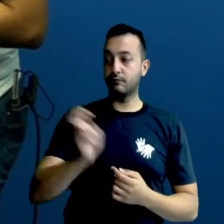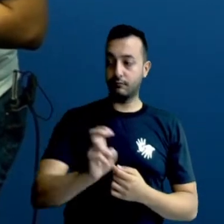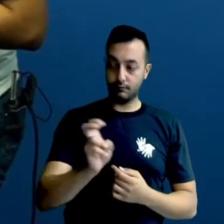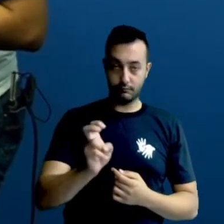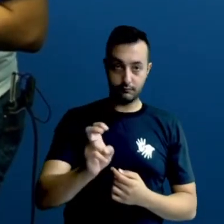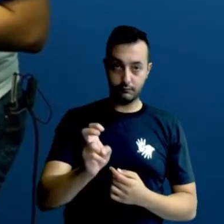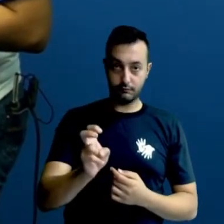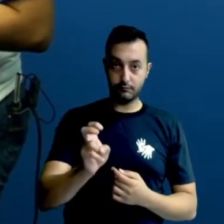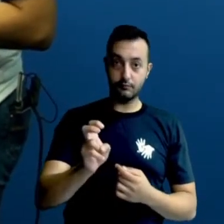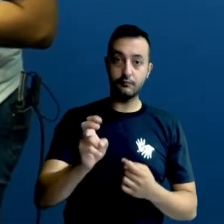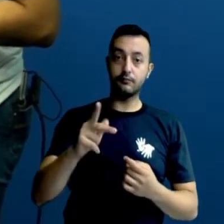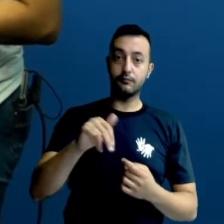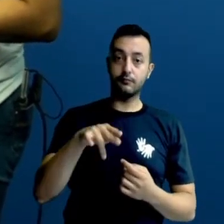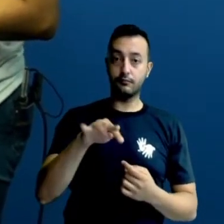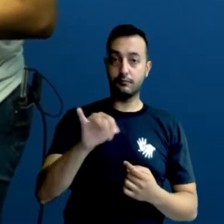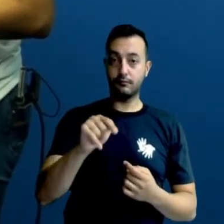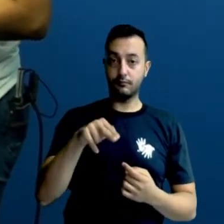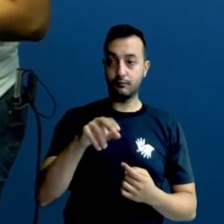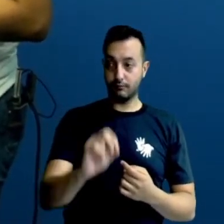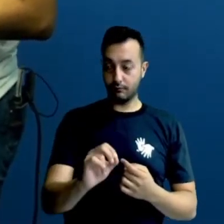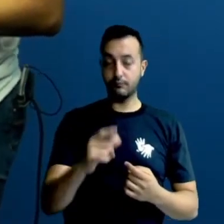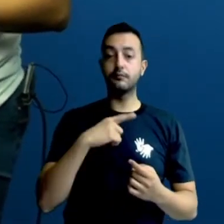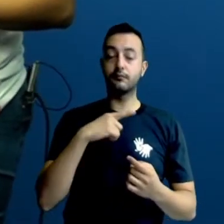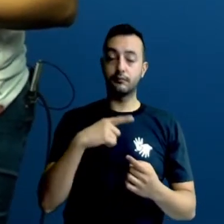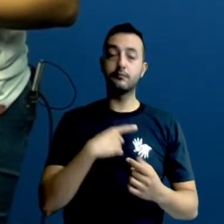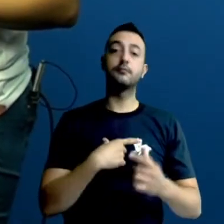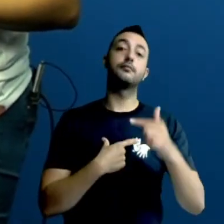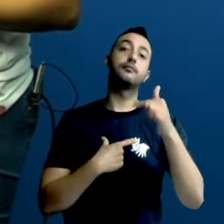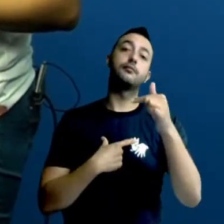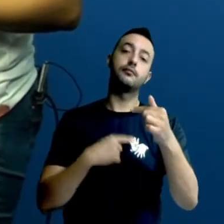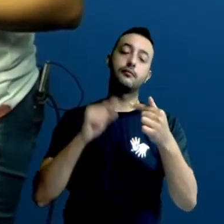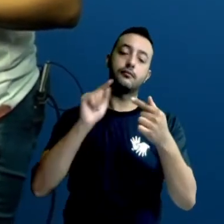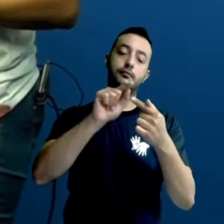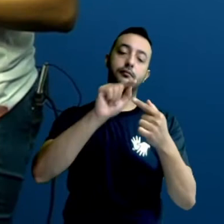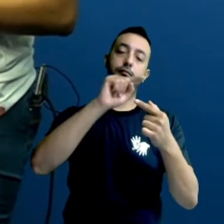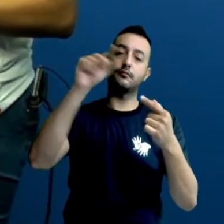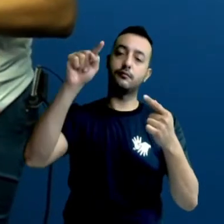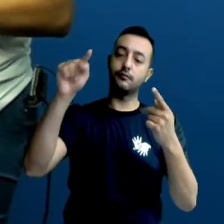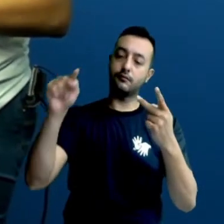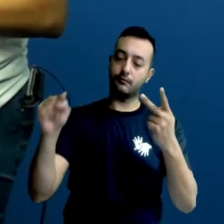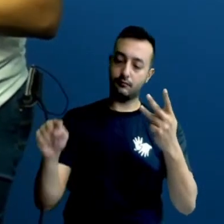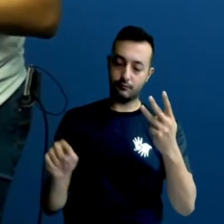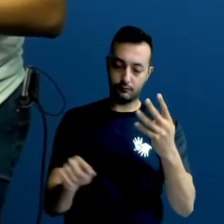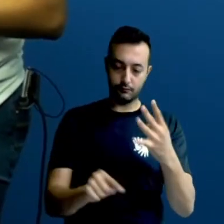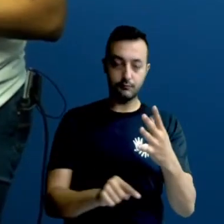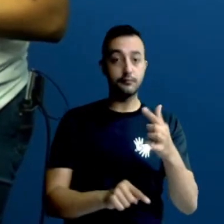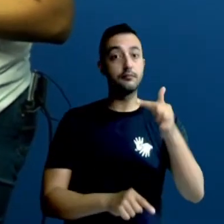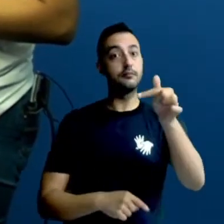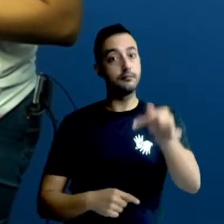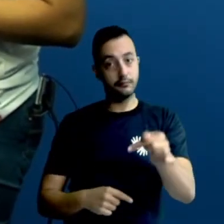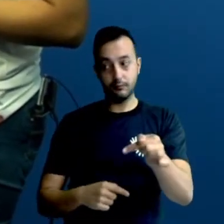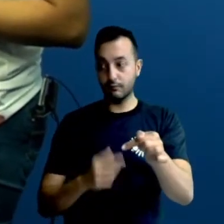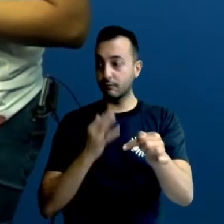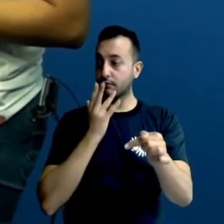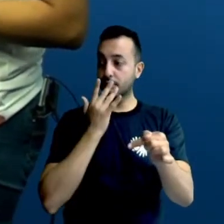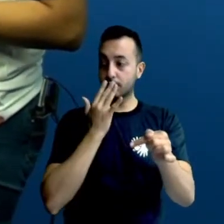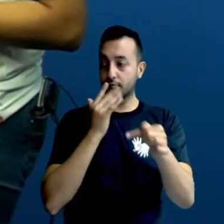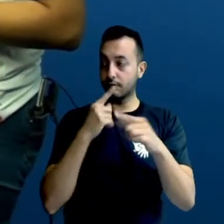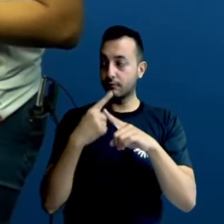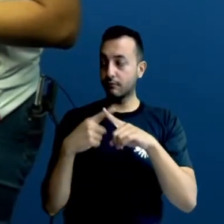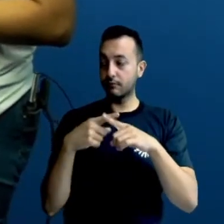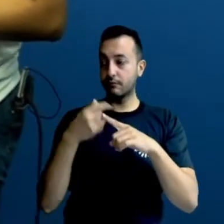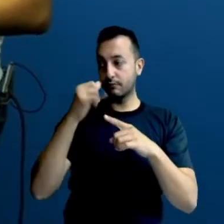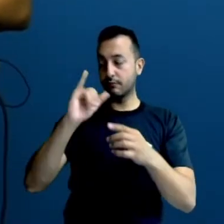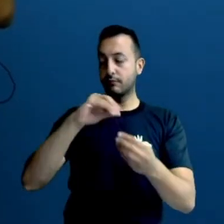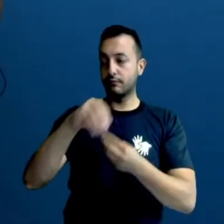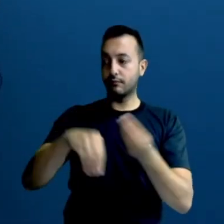tem 7 lados, ó, um monte de diagonais que deu para formar. Tá todo coloridinho exatamente para não misturar,